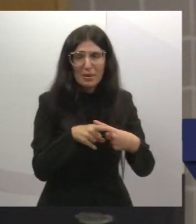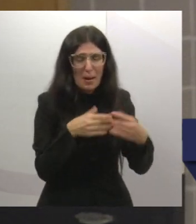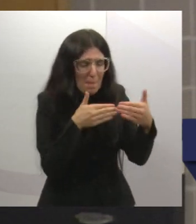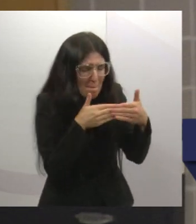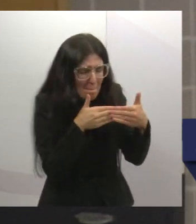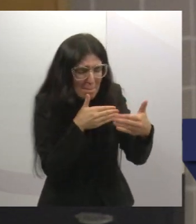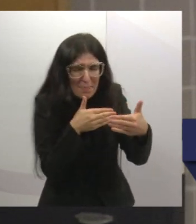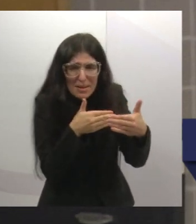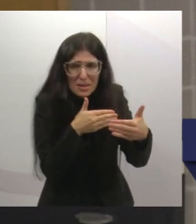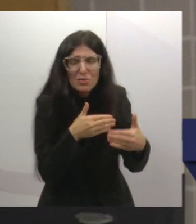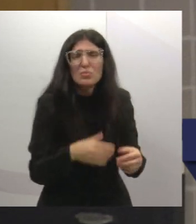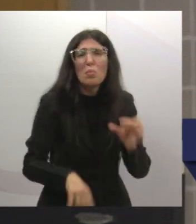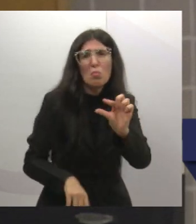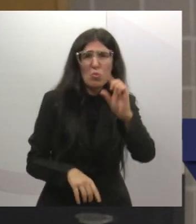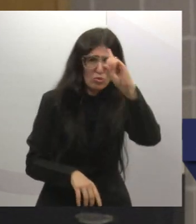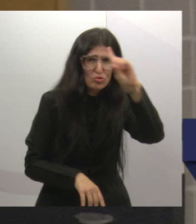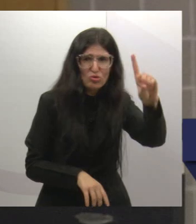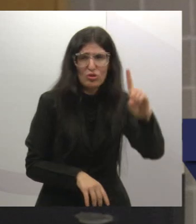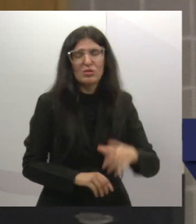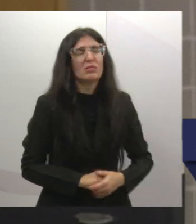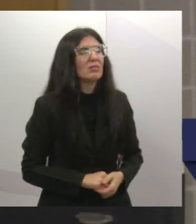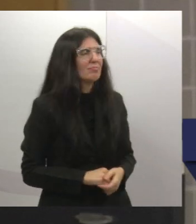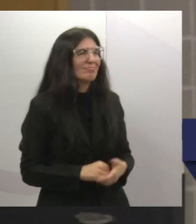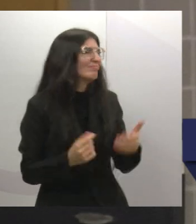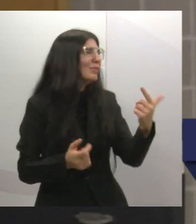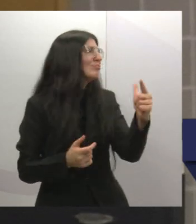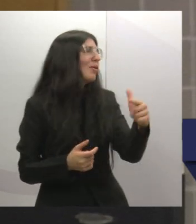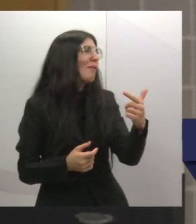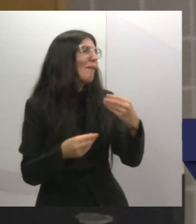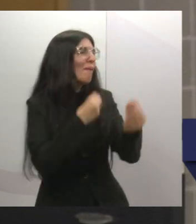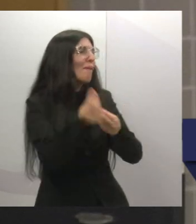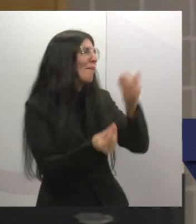para identificar. Não sei se eu respondi essa pergunta. Mas,